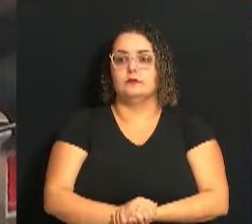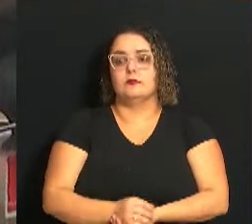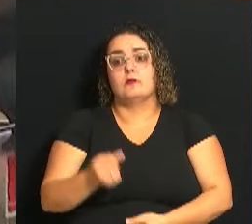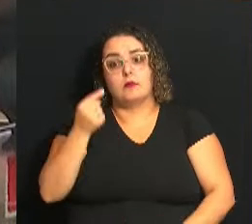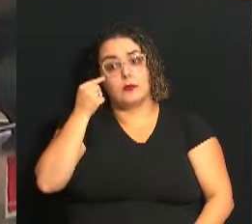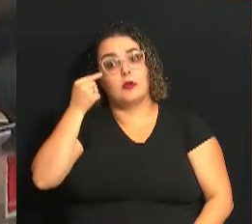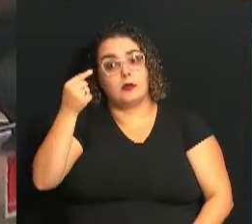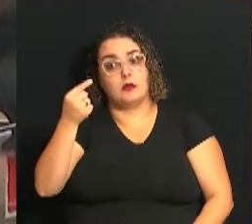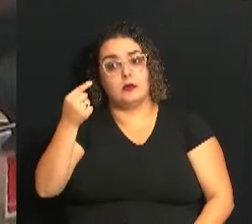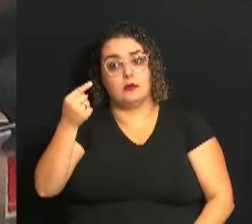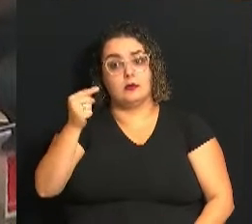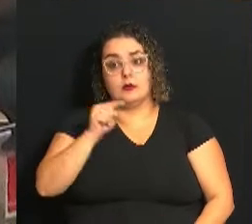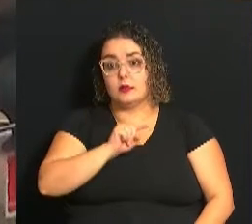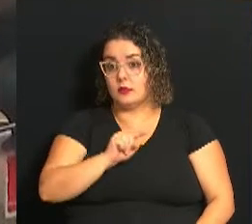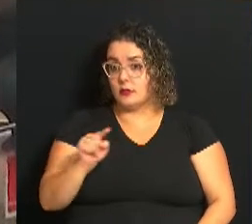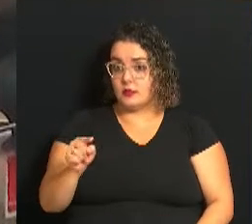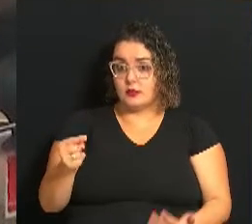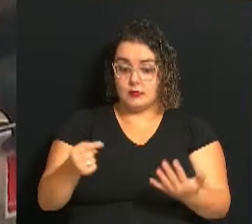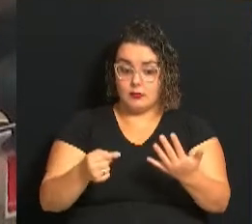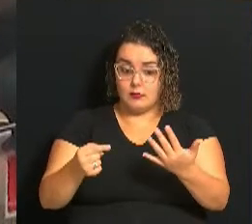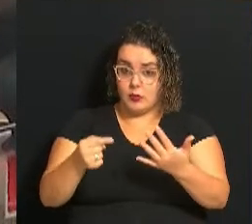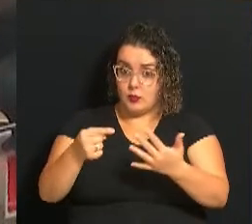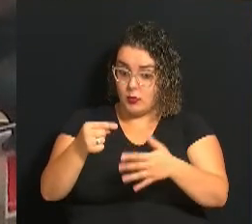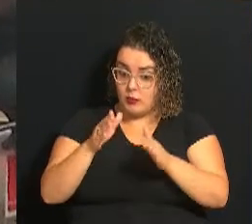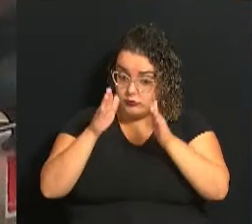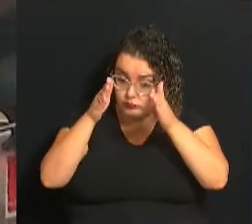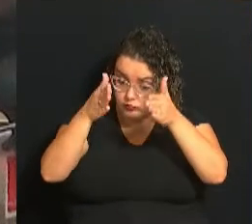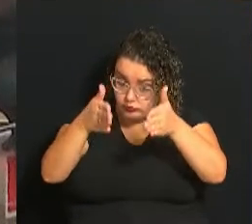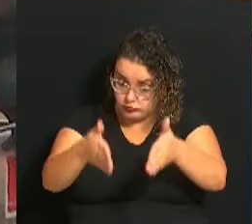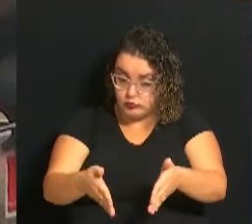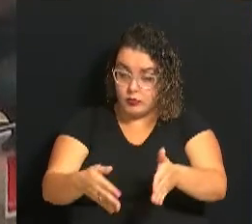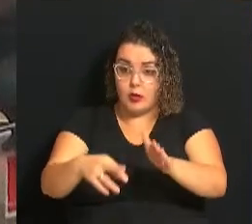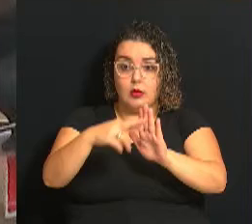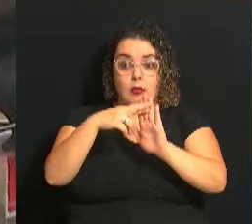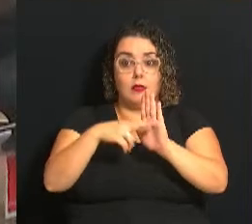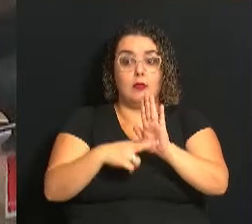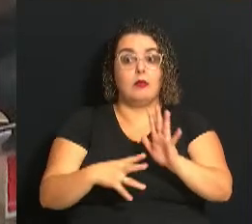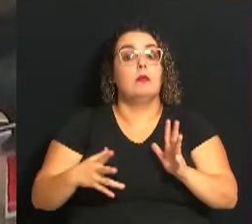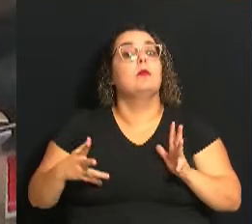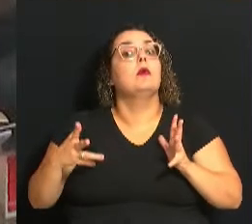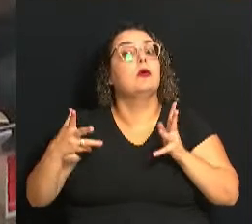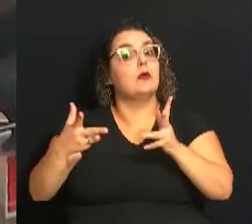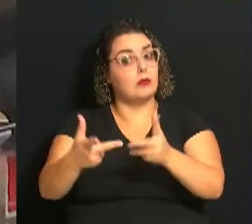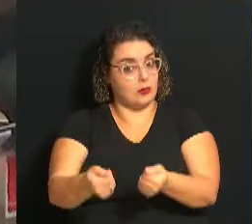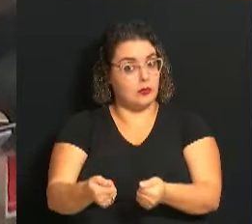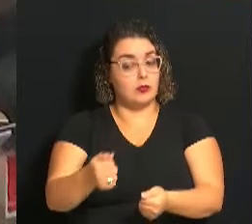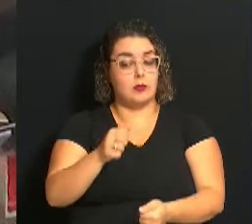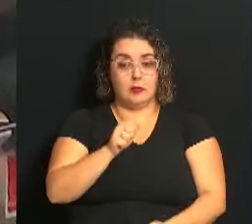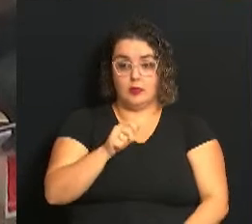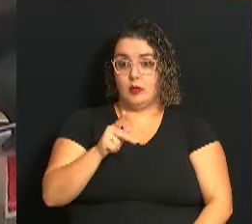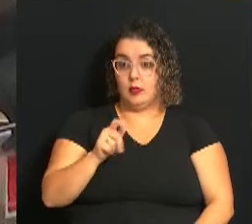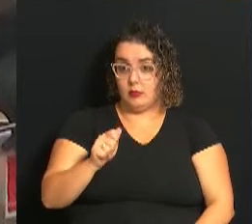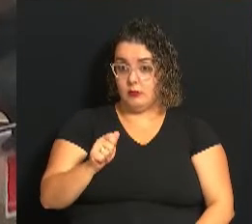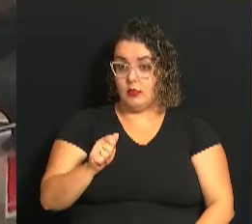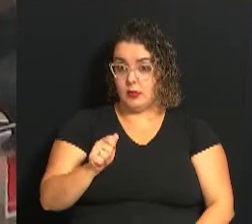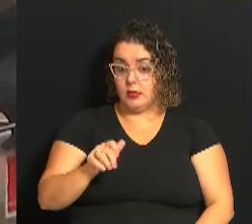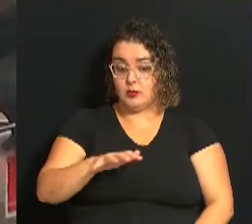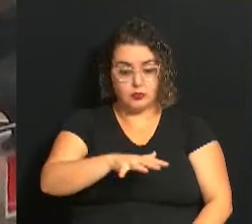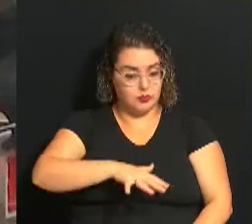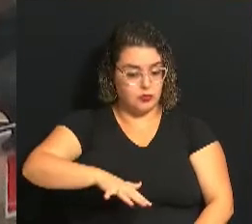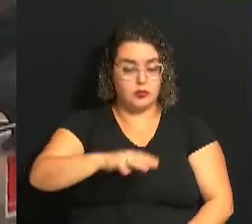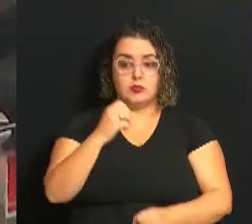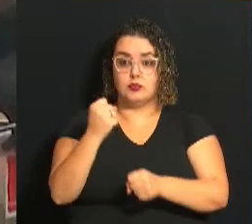seja pontual, é que essa regra valha para toda a APA, toda a área da APA, para as